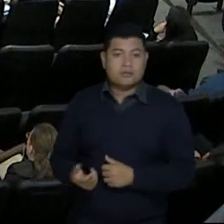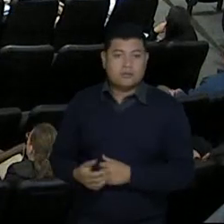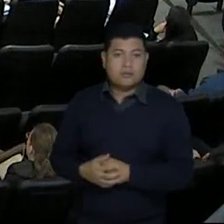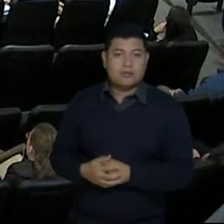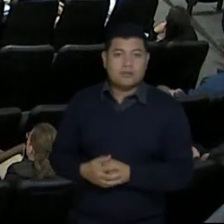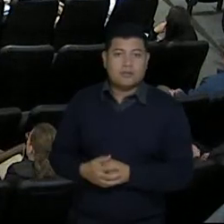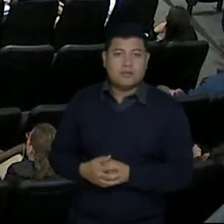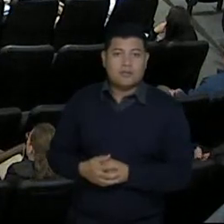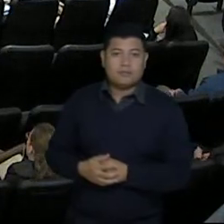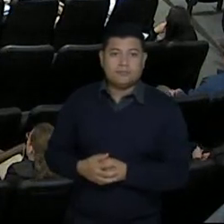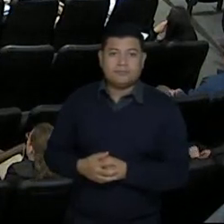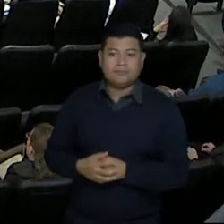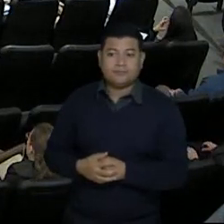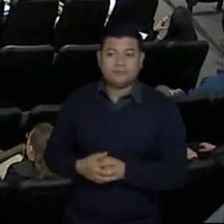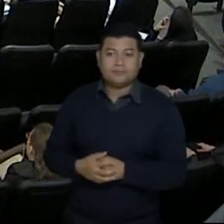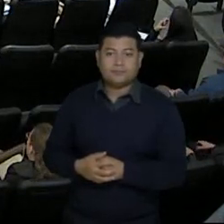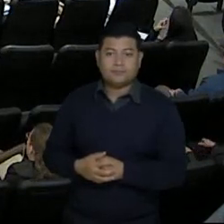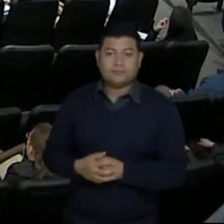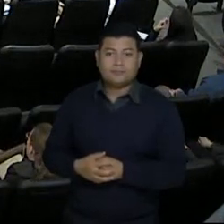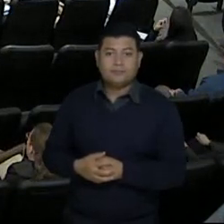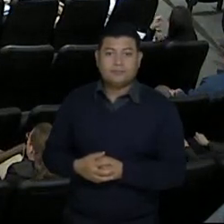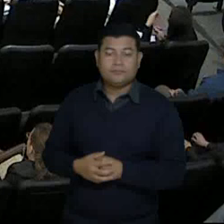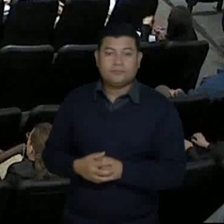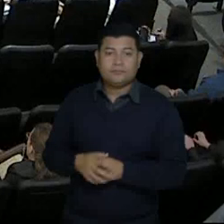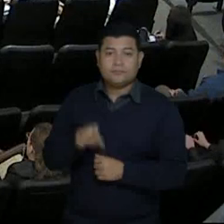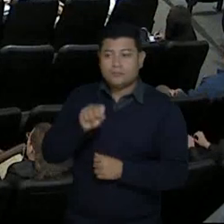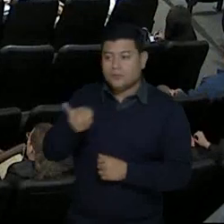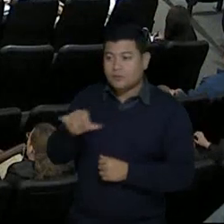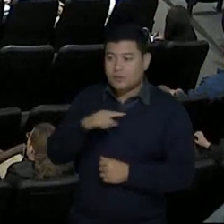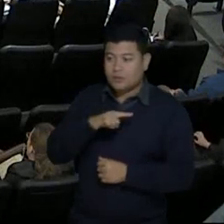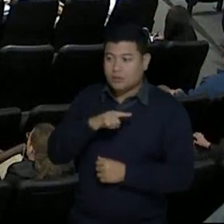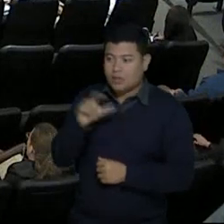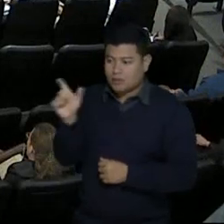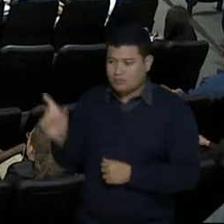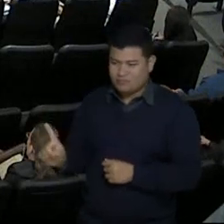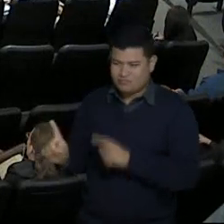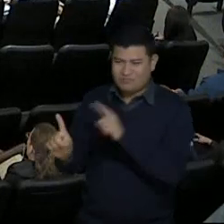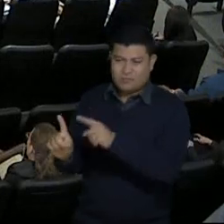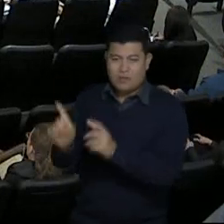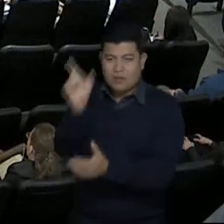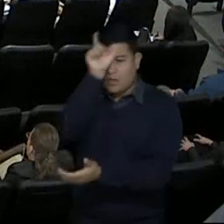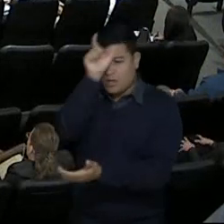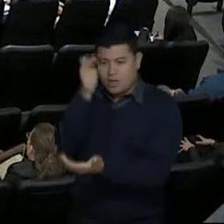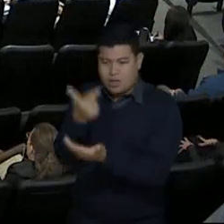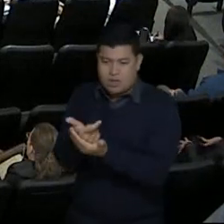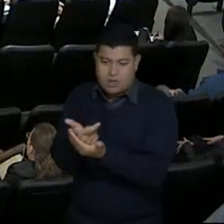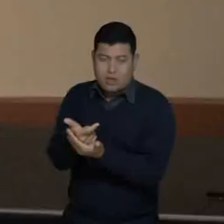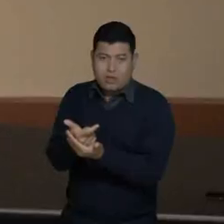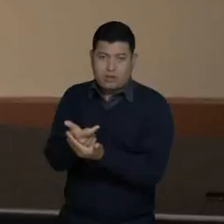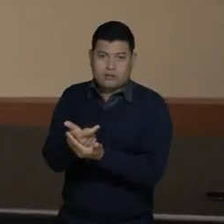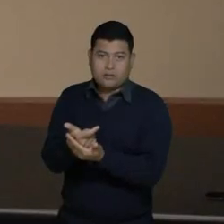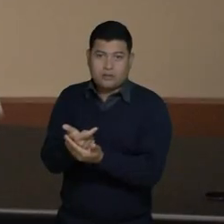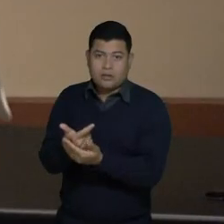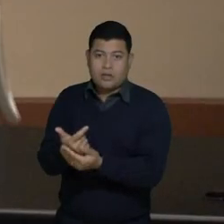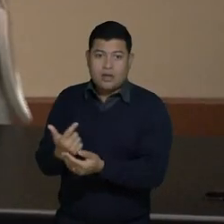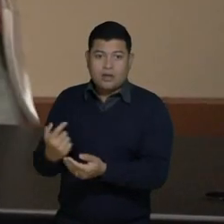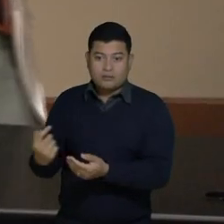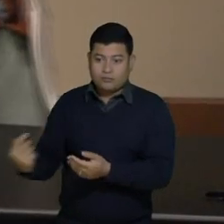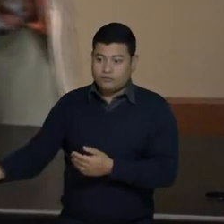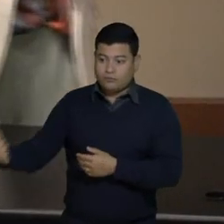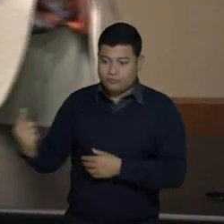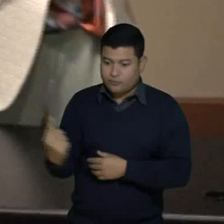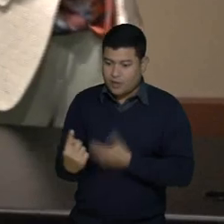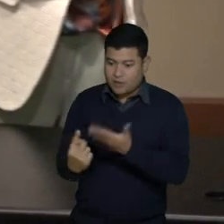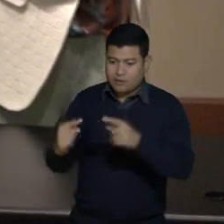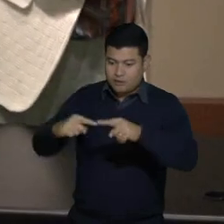ele é se ele tem dislexia quando ele tá na nossa na nossa sala da